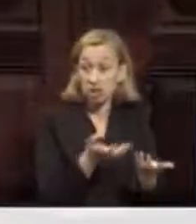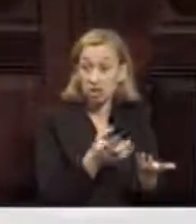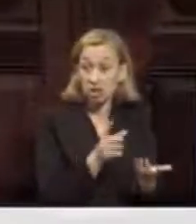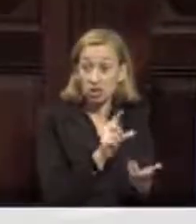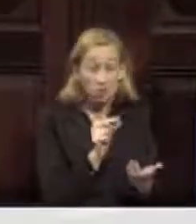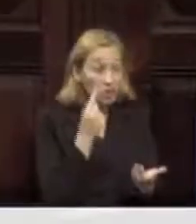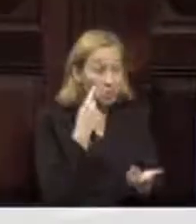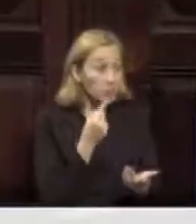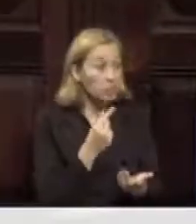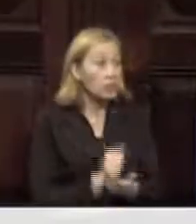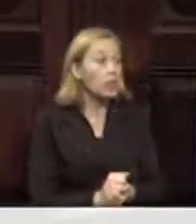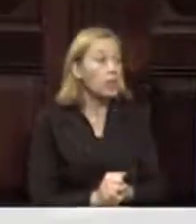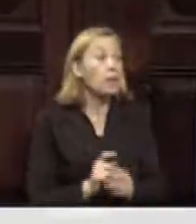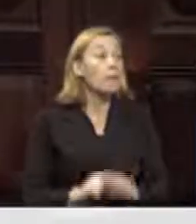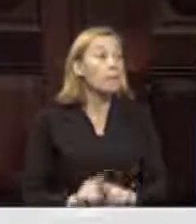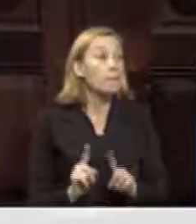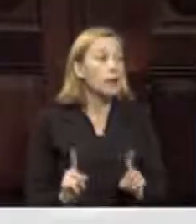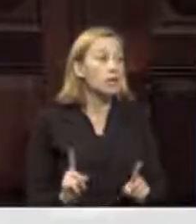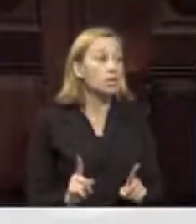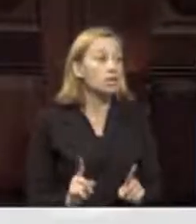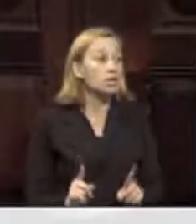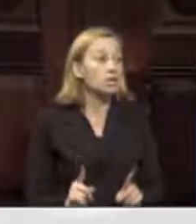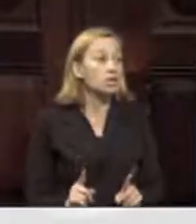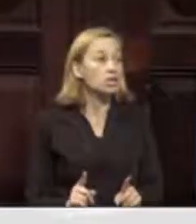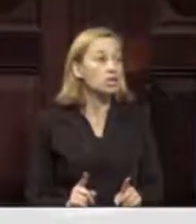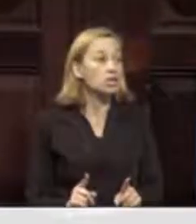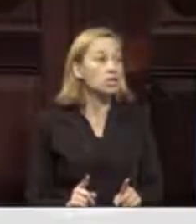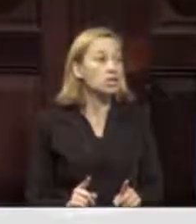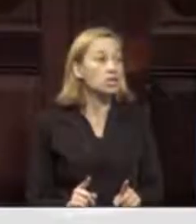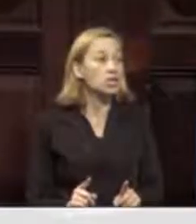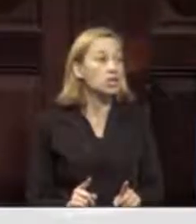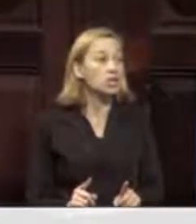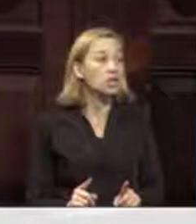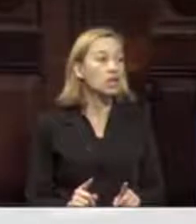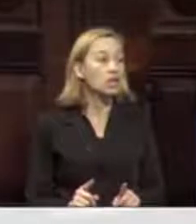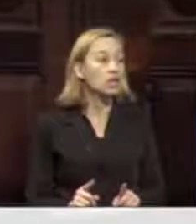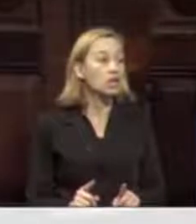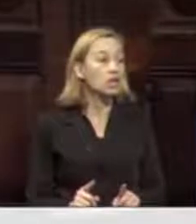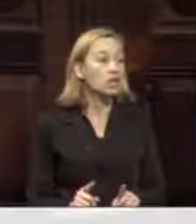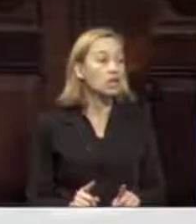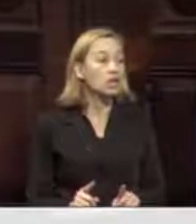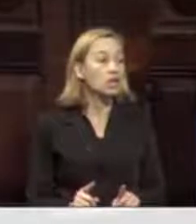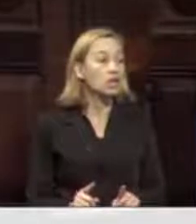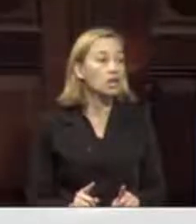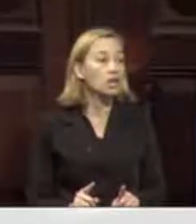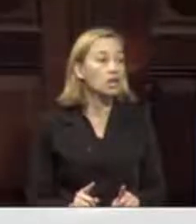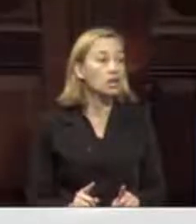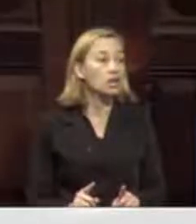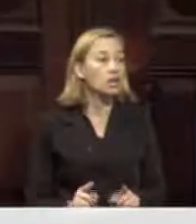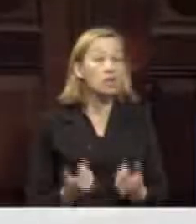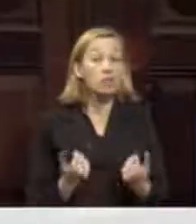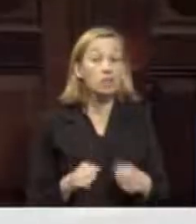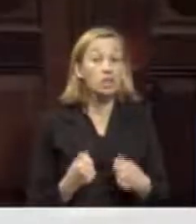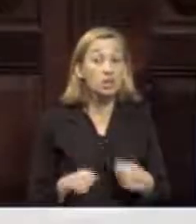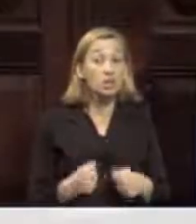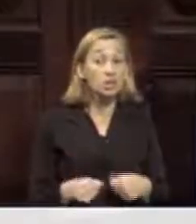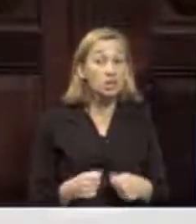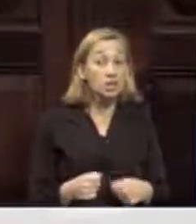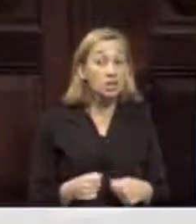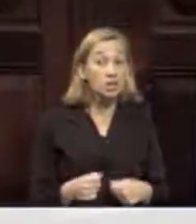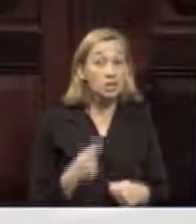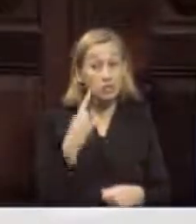o método é muito equivocado. O método é incorreto.